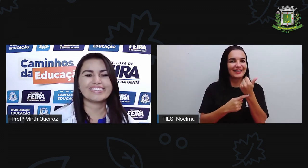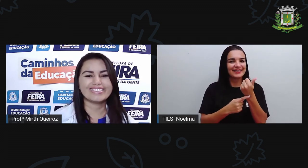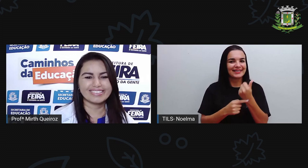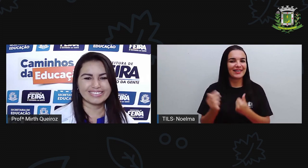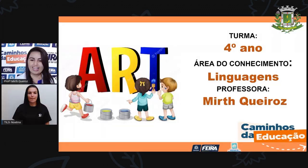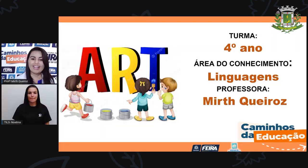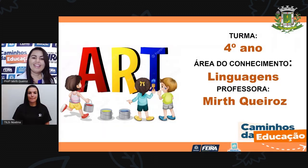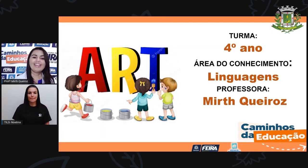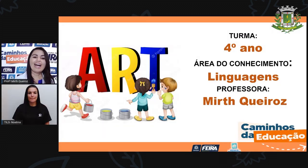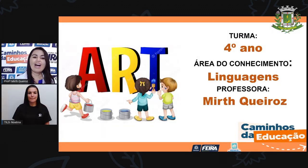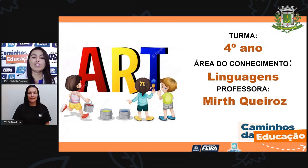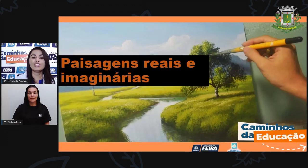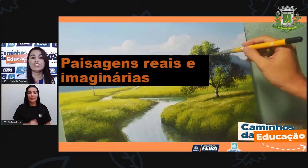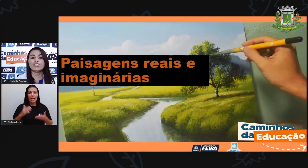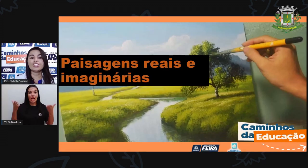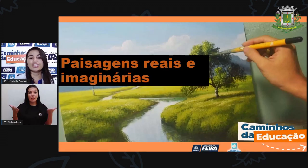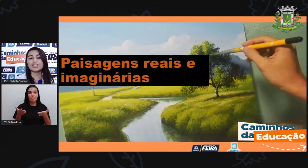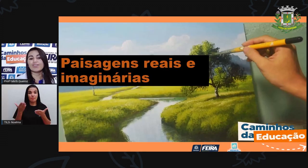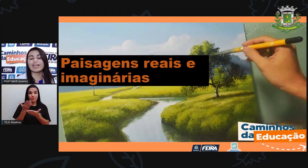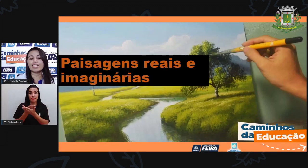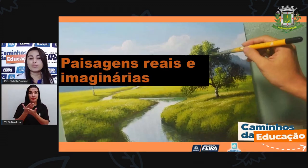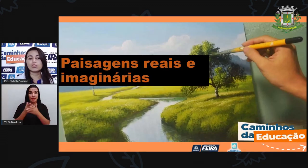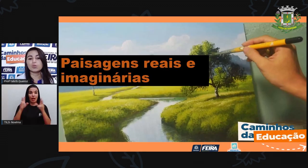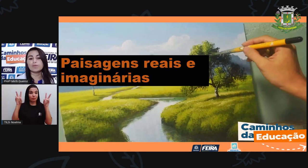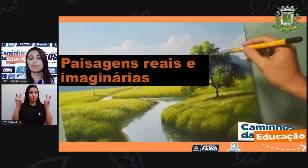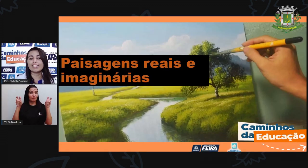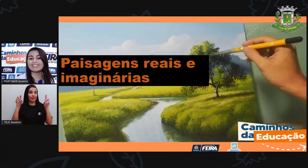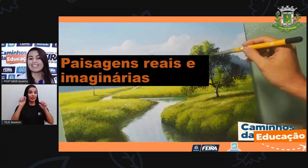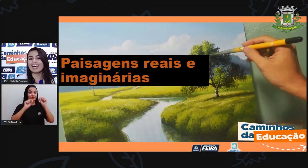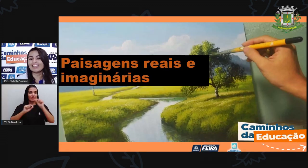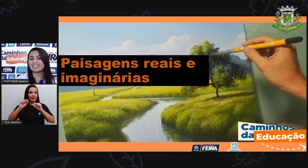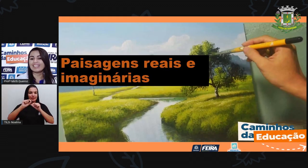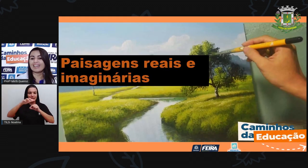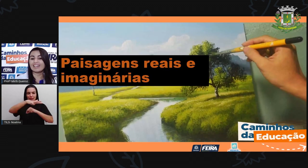para a aula? Na aula de hoje, nós falaremos sobre